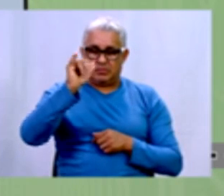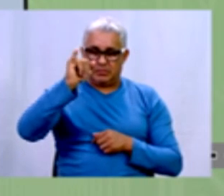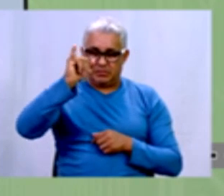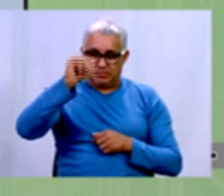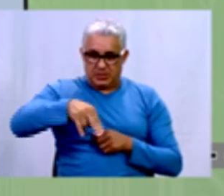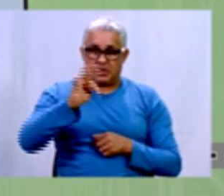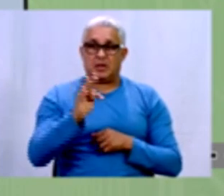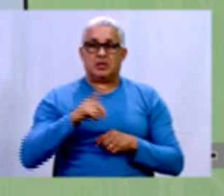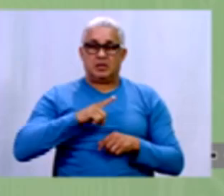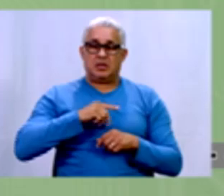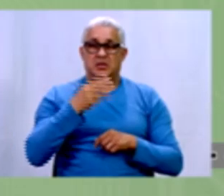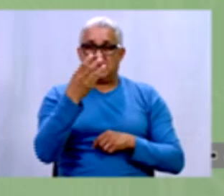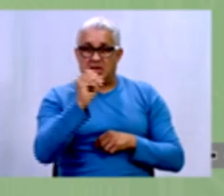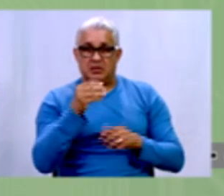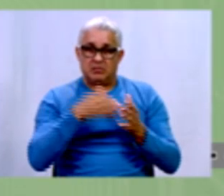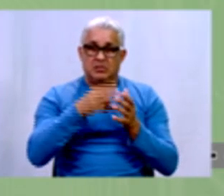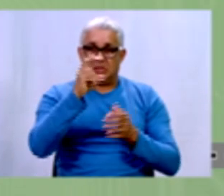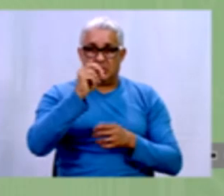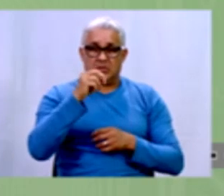30, 50 horas.